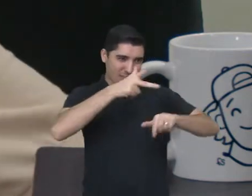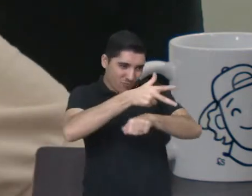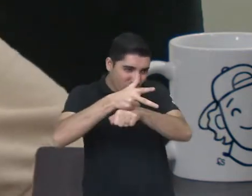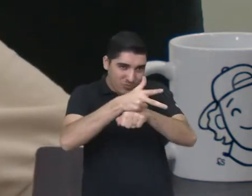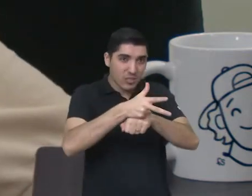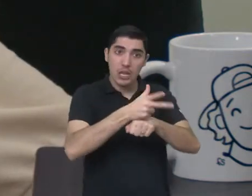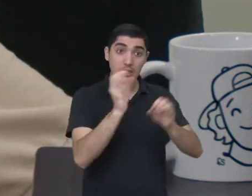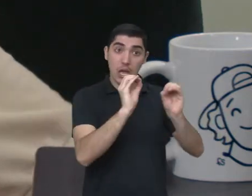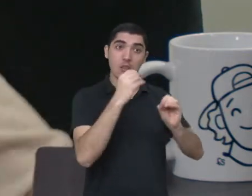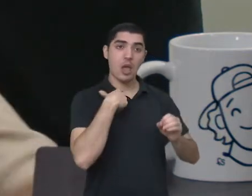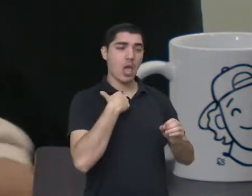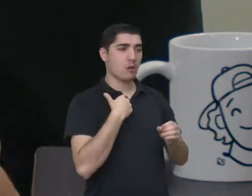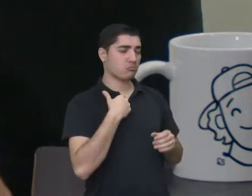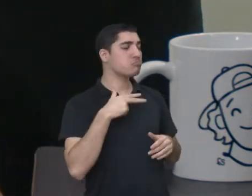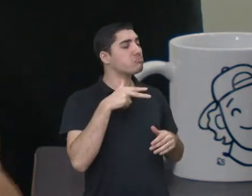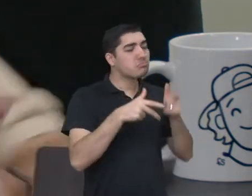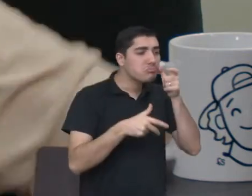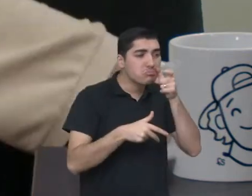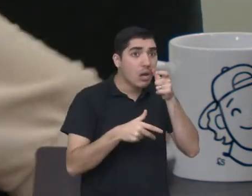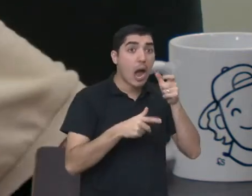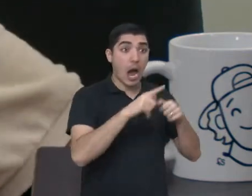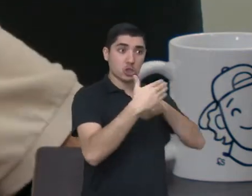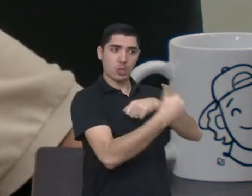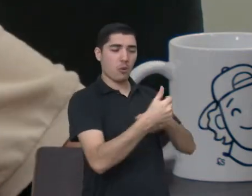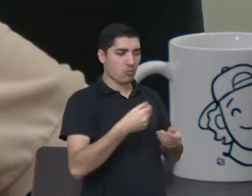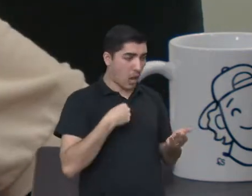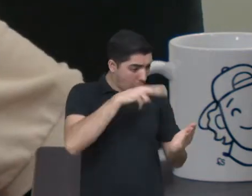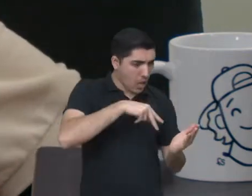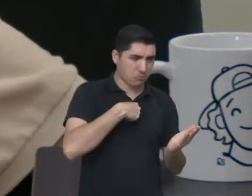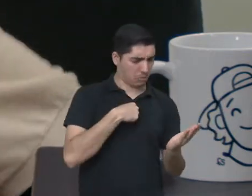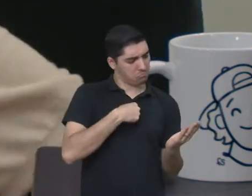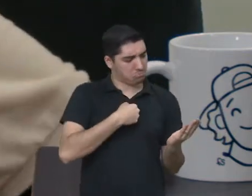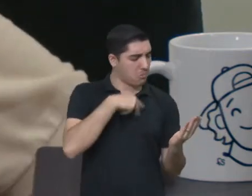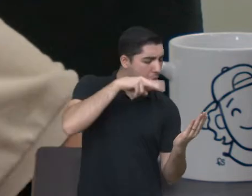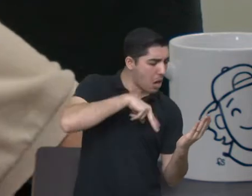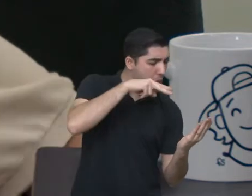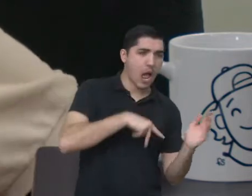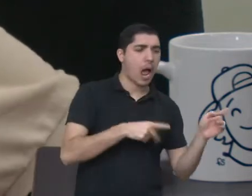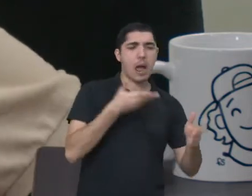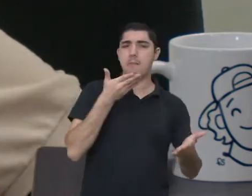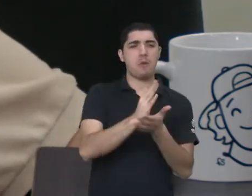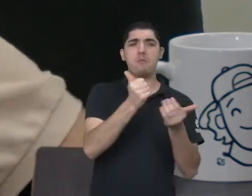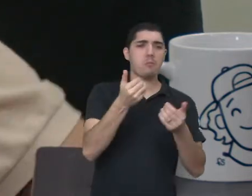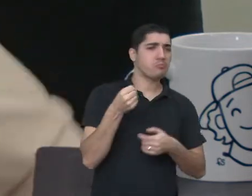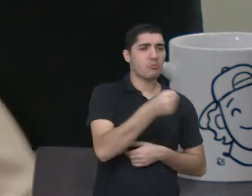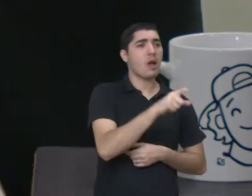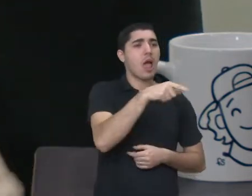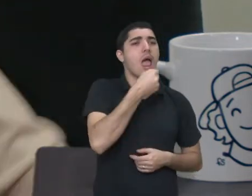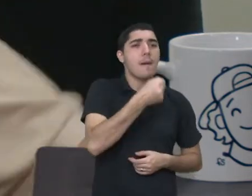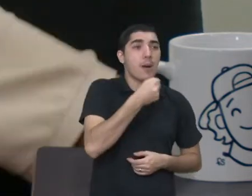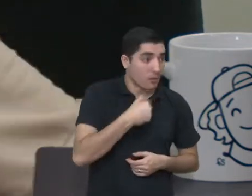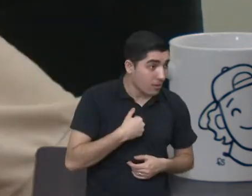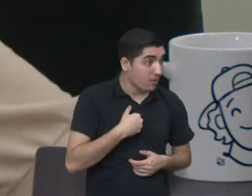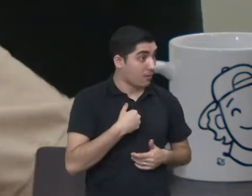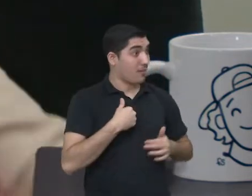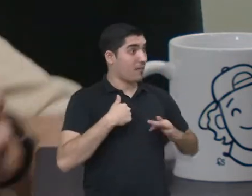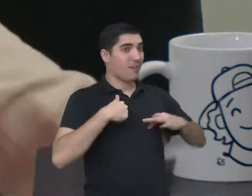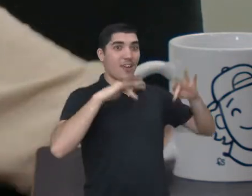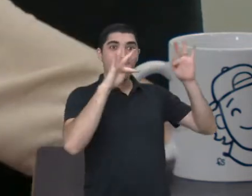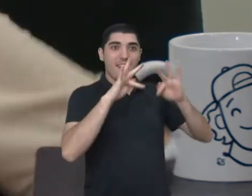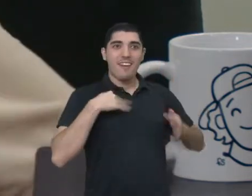trabalhar com nós, como é que foi isso? Então, aí eu estava lá apresentando o programa. Tem gente que às vezes cai de surpresa, né? Vai fazer um piloto de um programa, vai fazer um